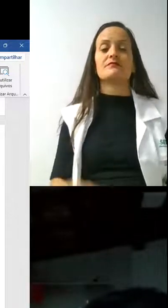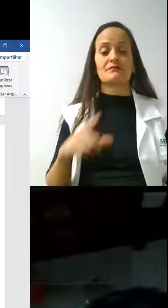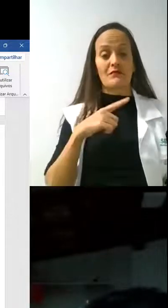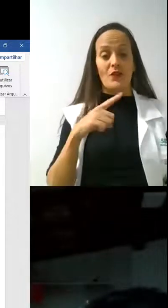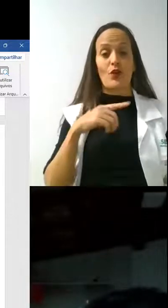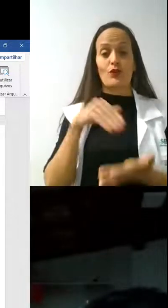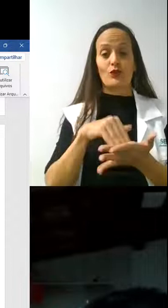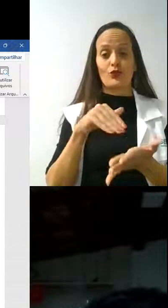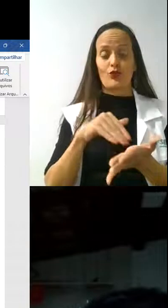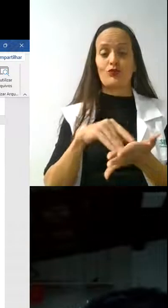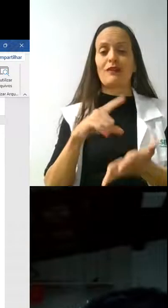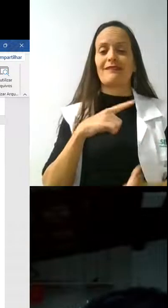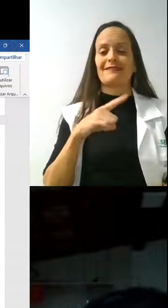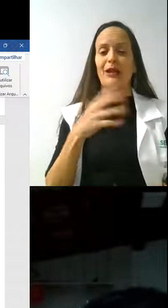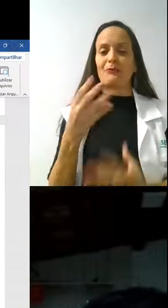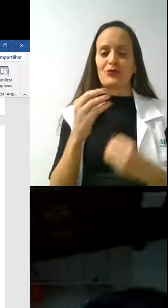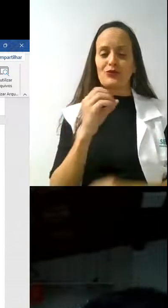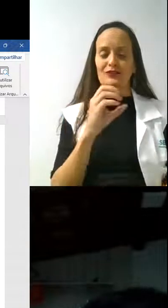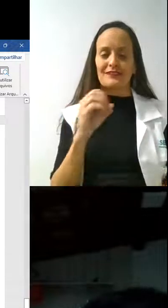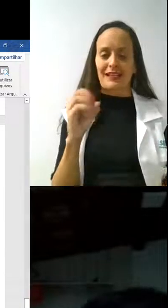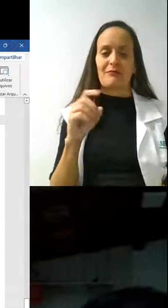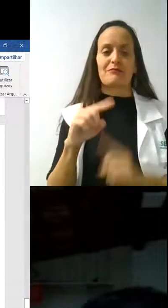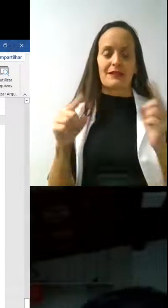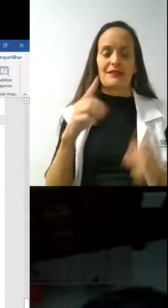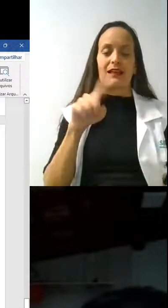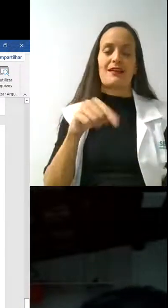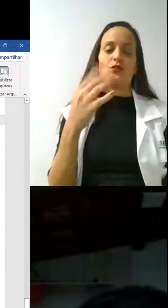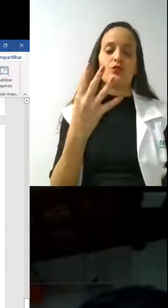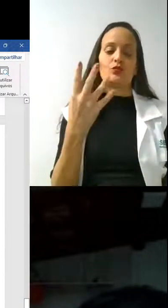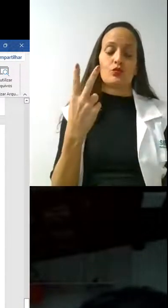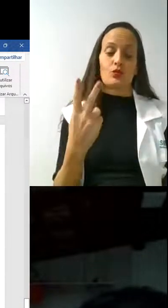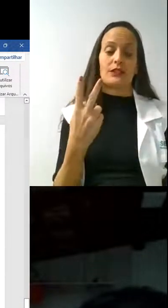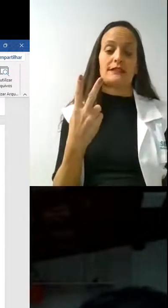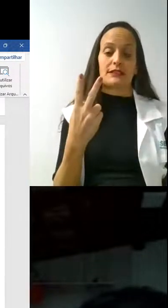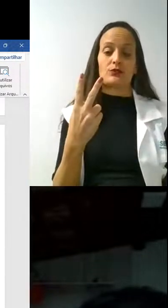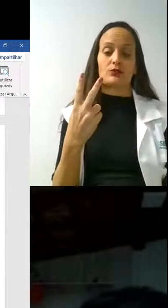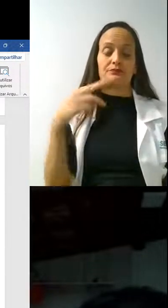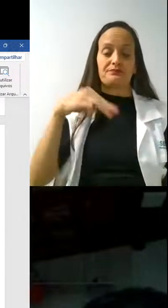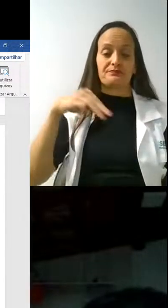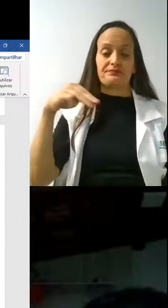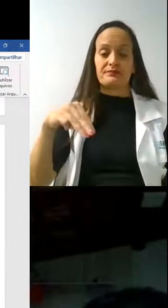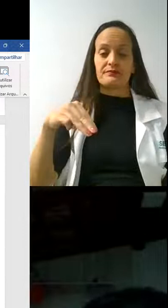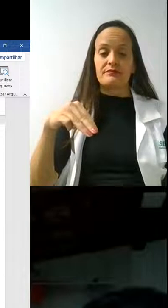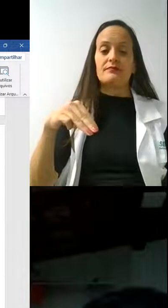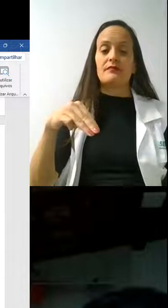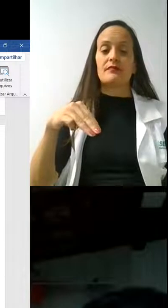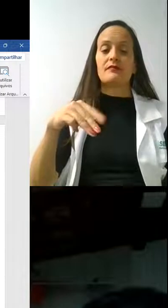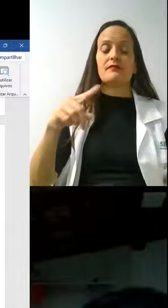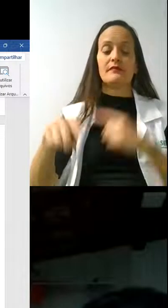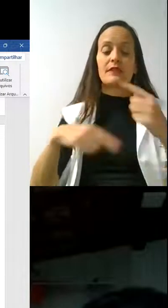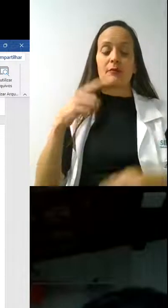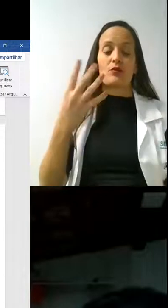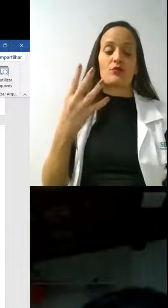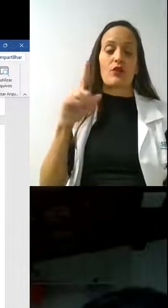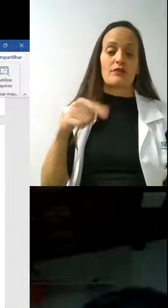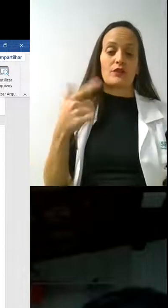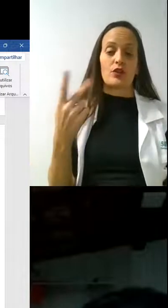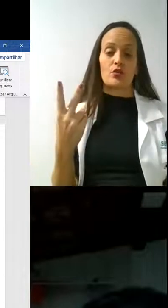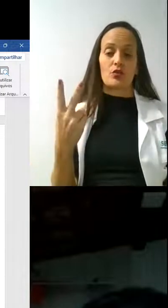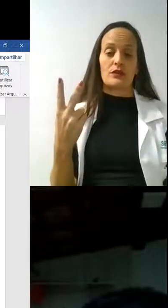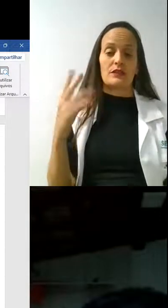ficar 42 milímetros. Ou então 4,2 centímetros.